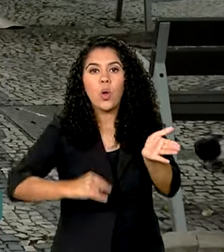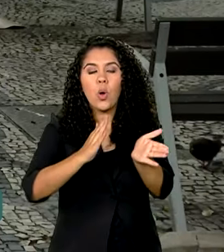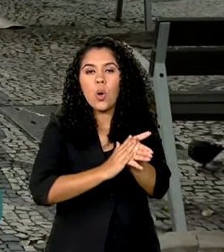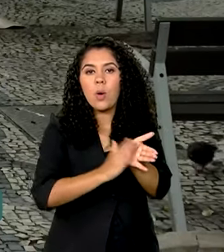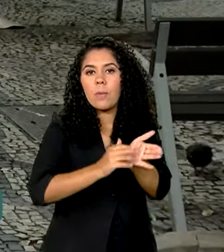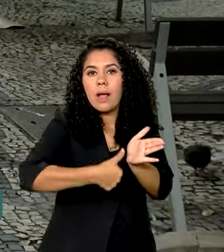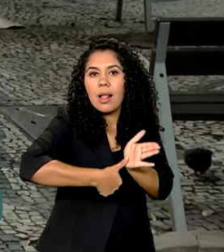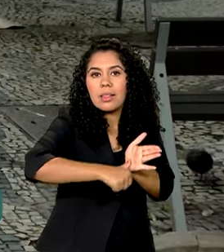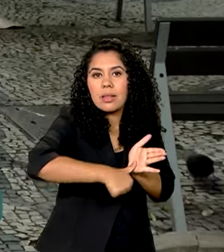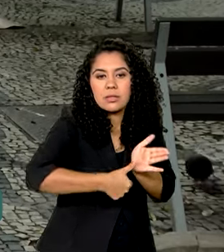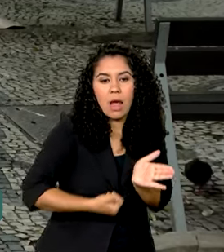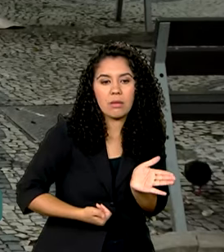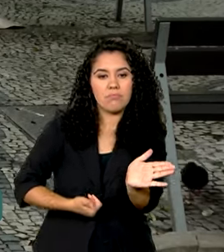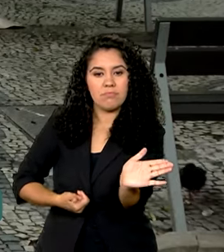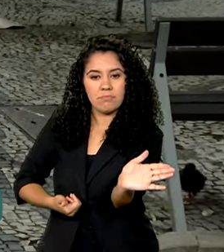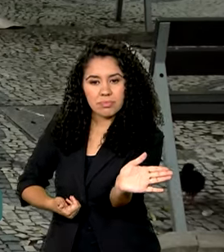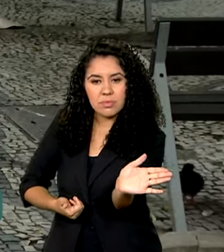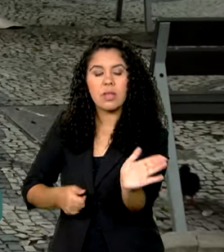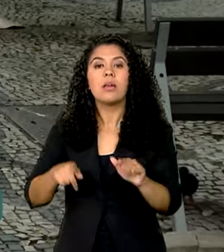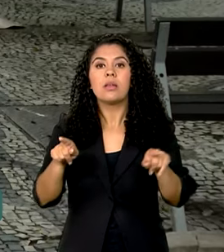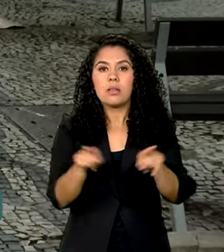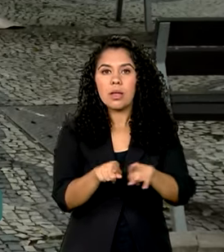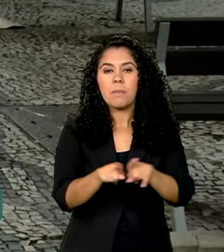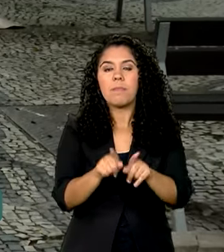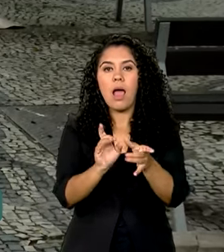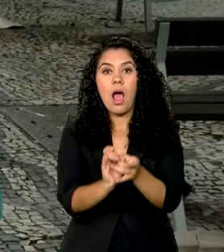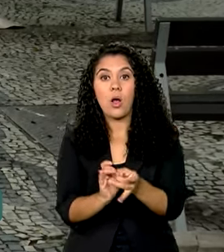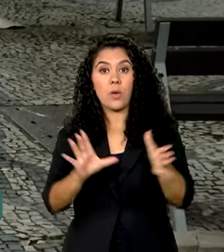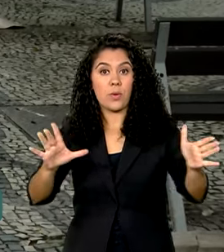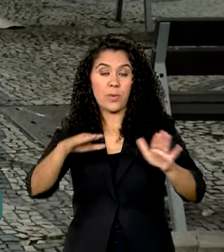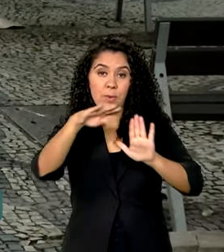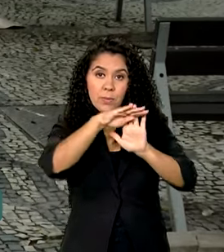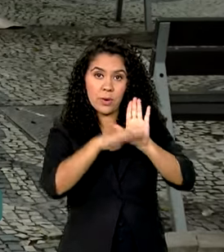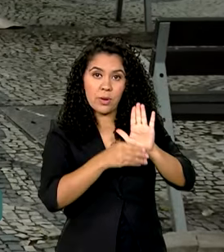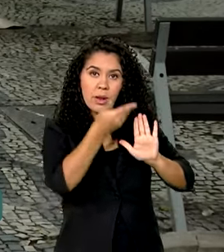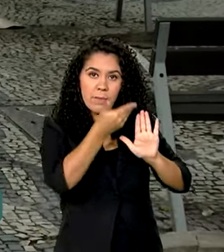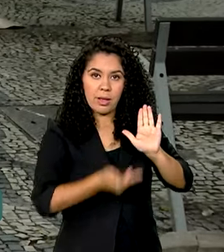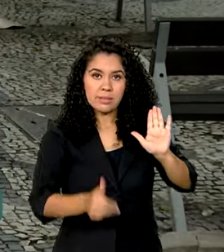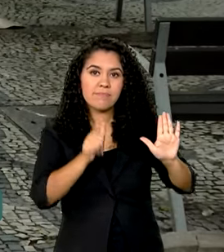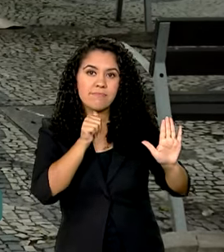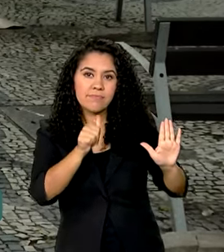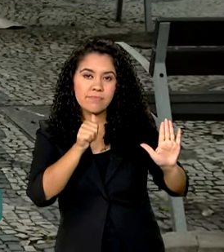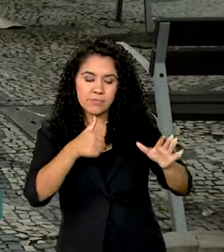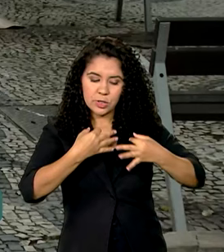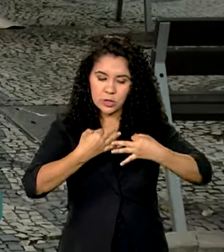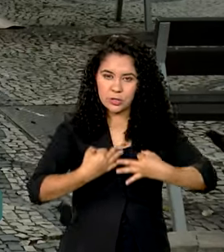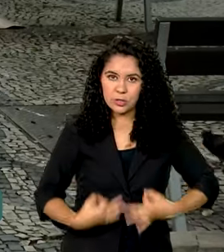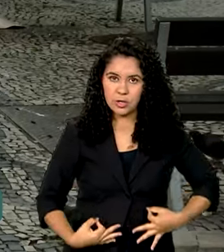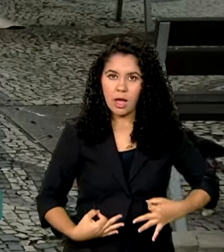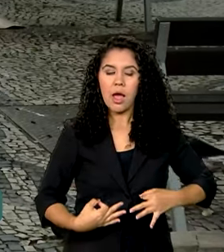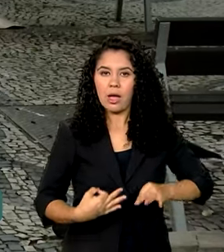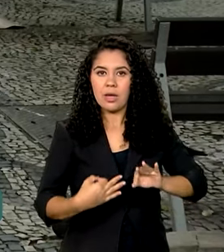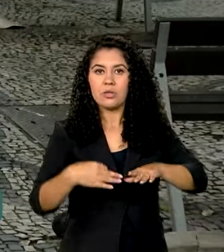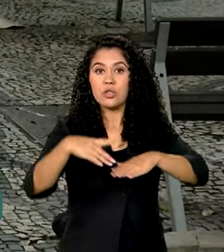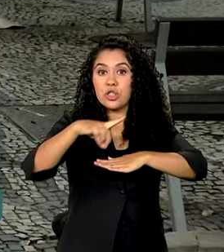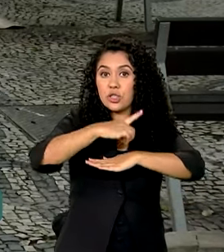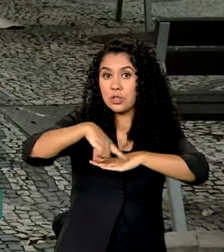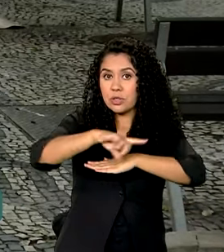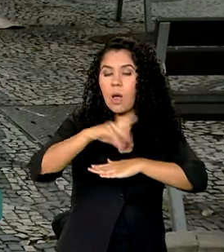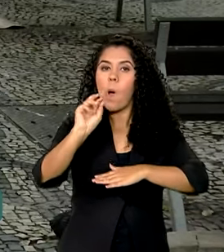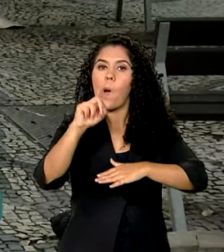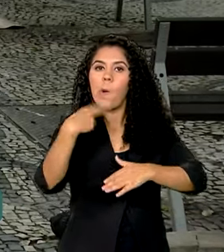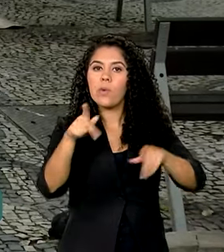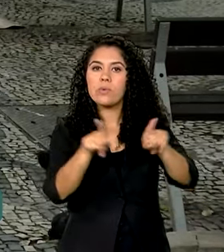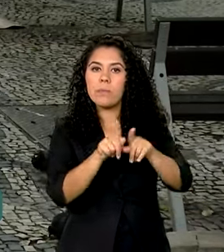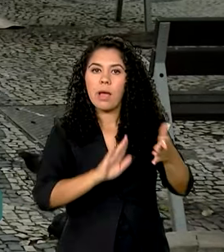identidade que tenha CPF e a autorização do programa Dignidade Menstrual em formato digital ou impresso, que é gerada